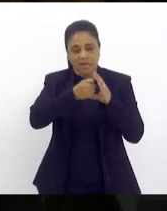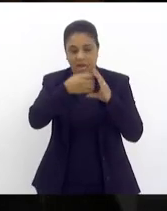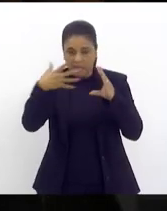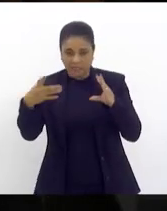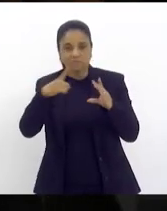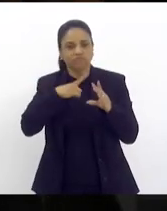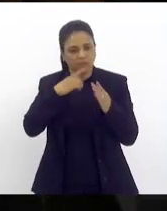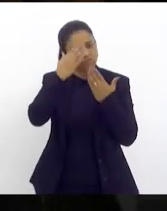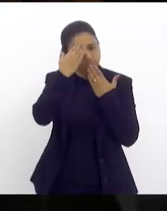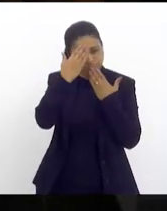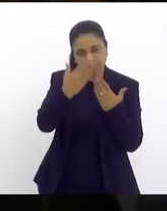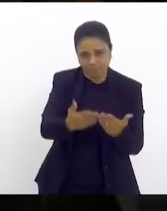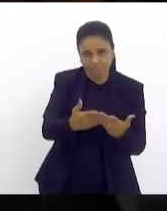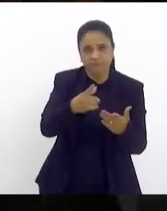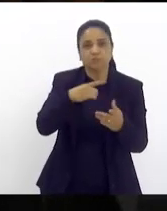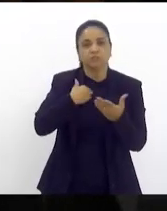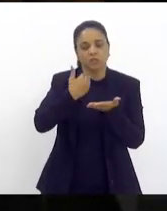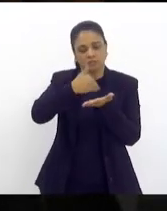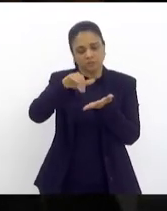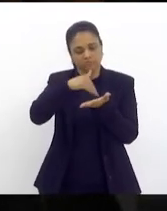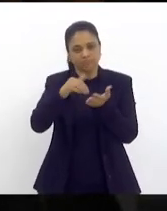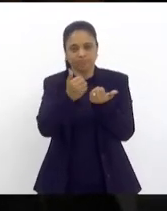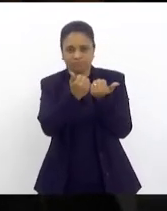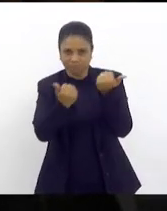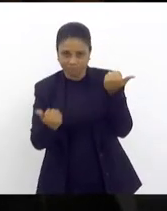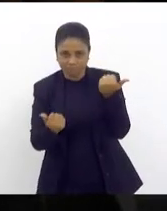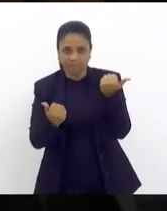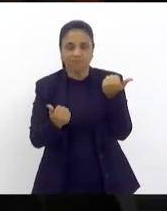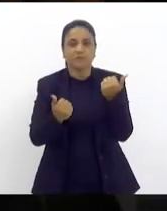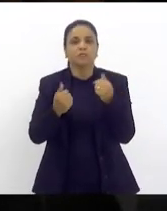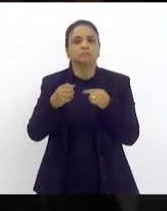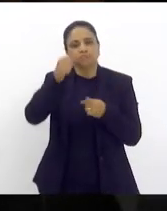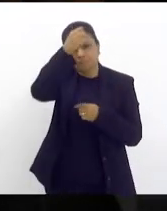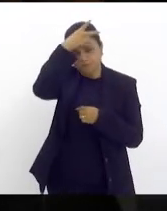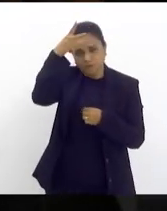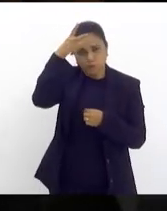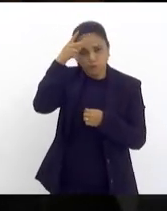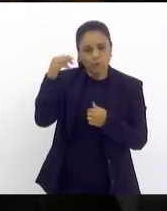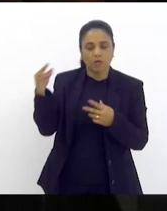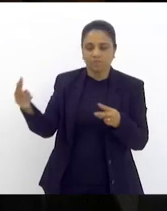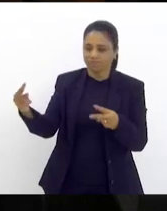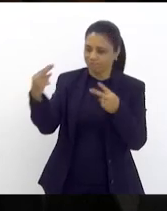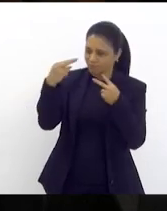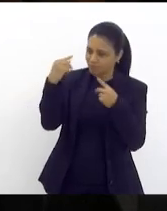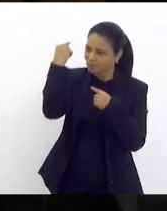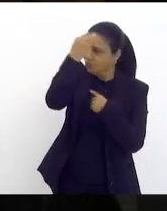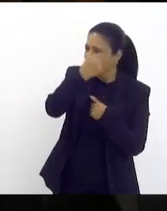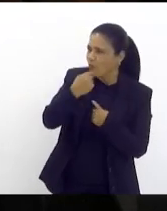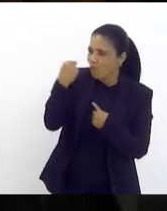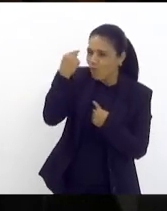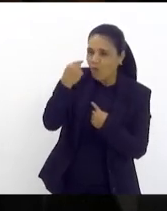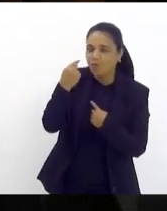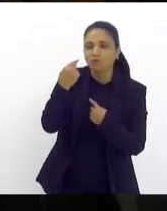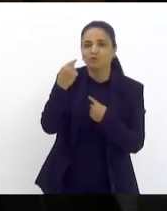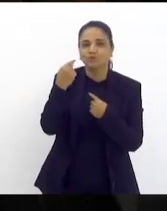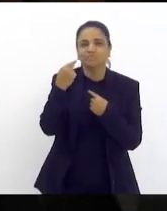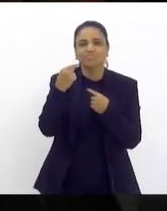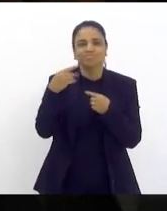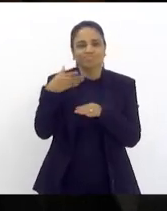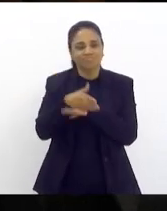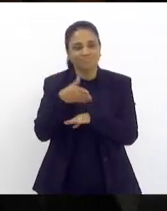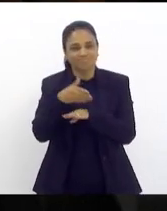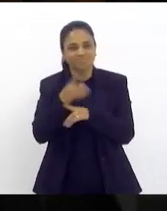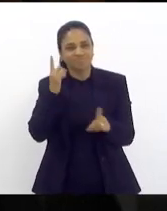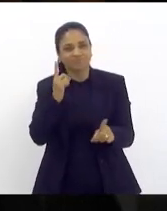seus secretários, seus subsecretários, todo mundo da prefeitura. Eu lembro do rostinho de cada um que esteve presente em todos os meus